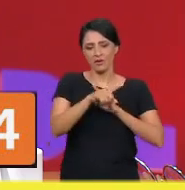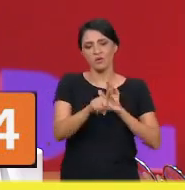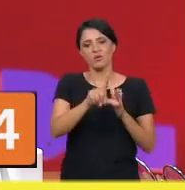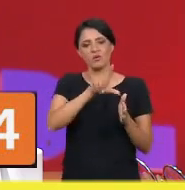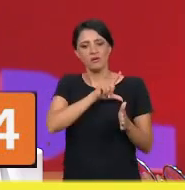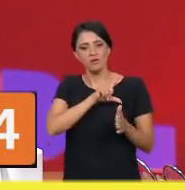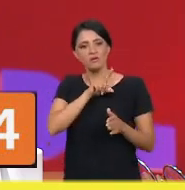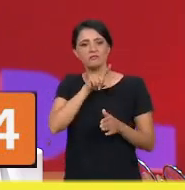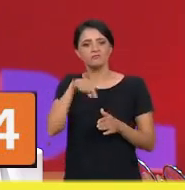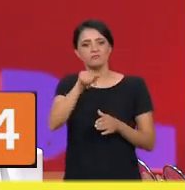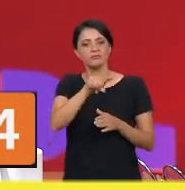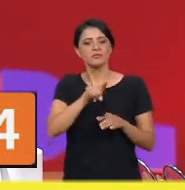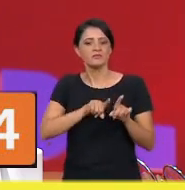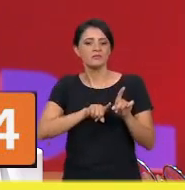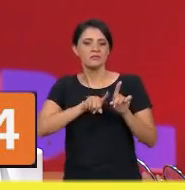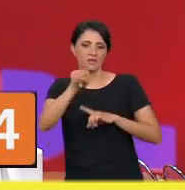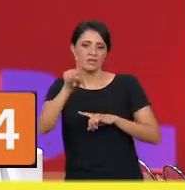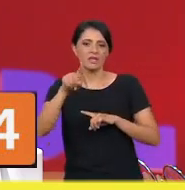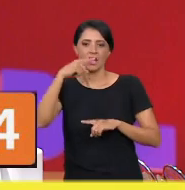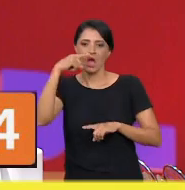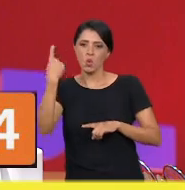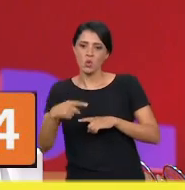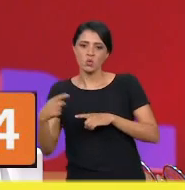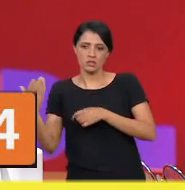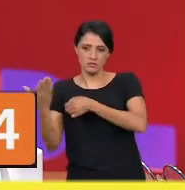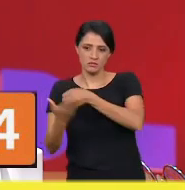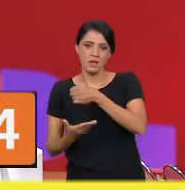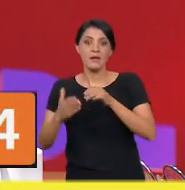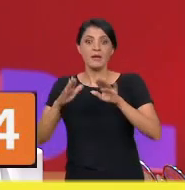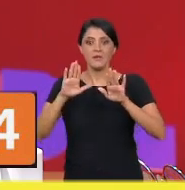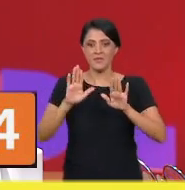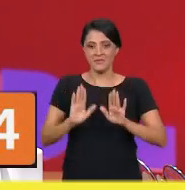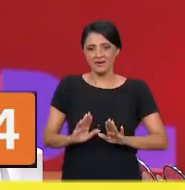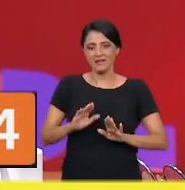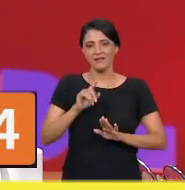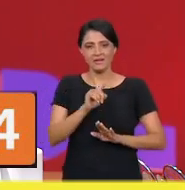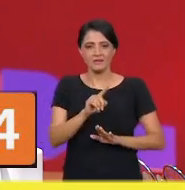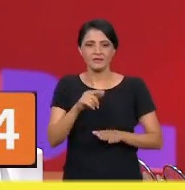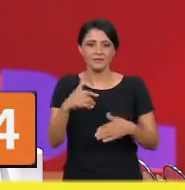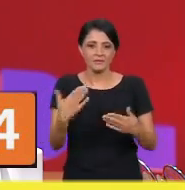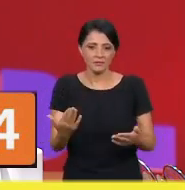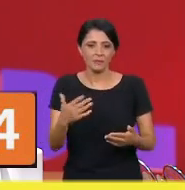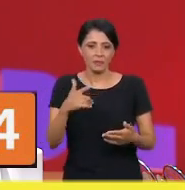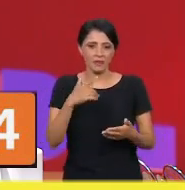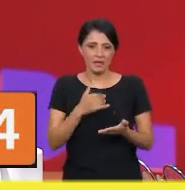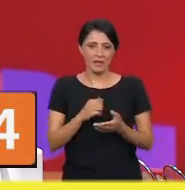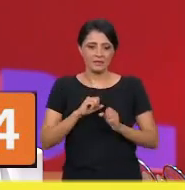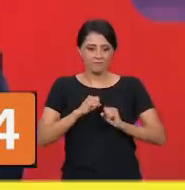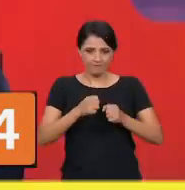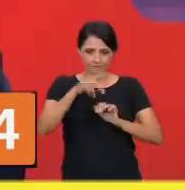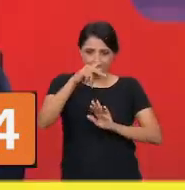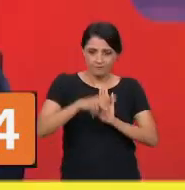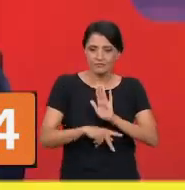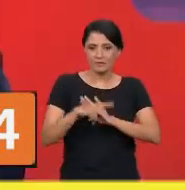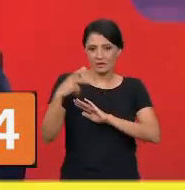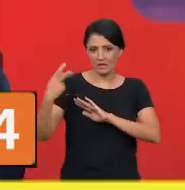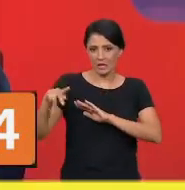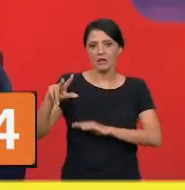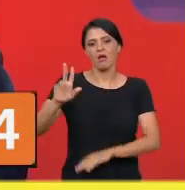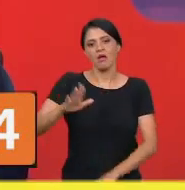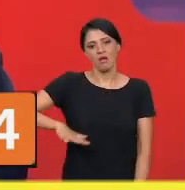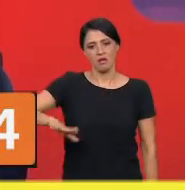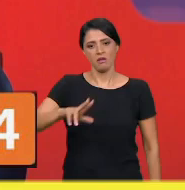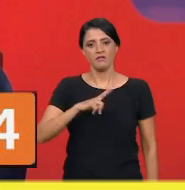estavam voando a partir da Rússia. Uhum. Mas essa iniciativa deles é uma iniciativa